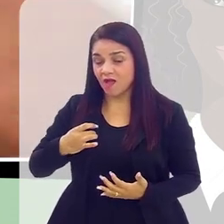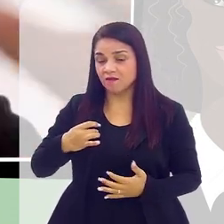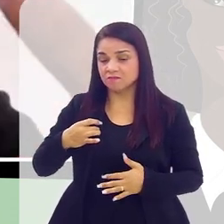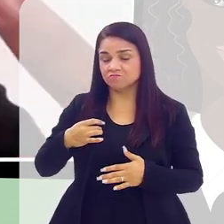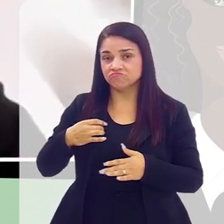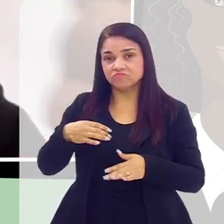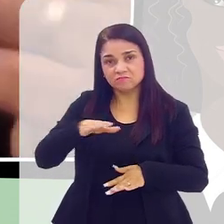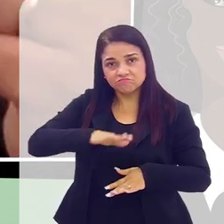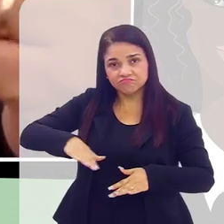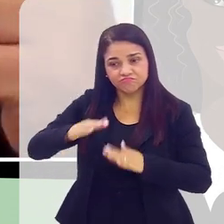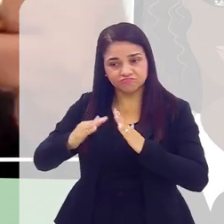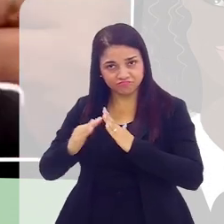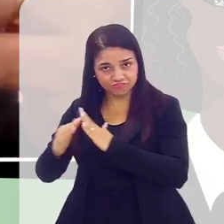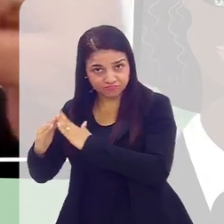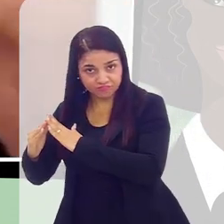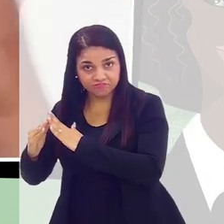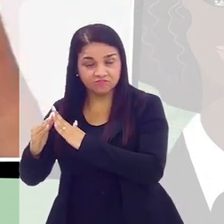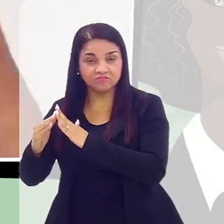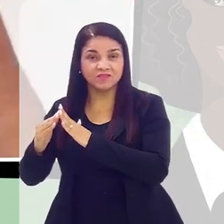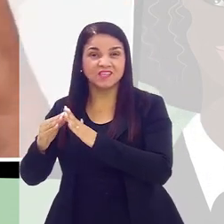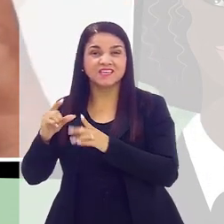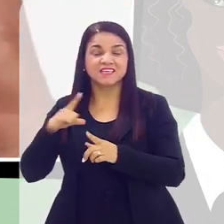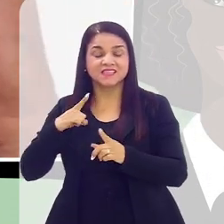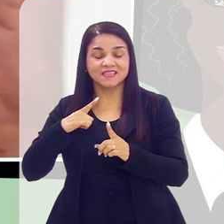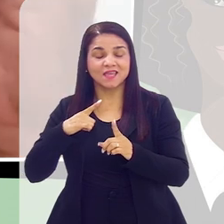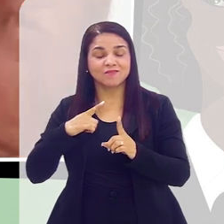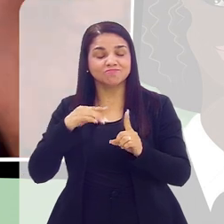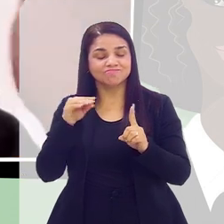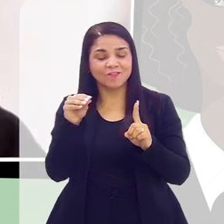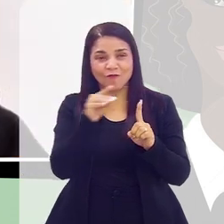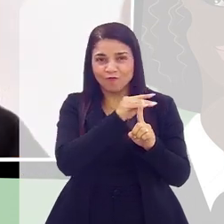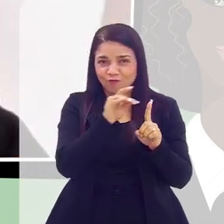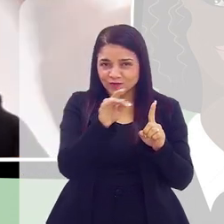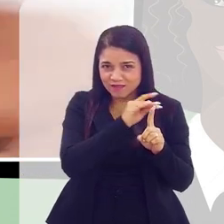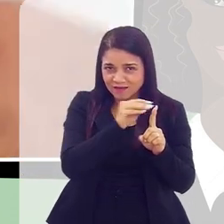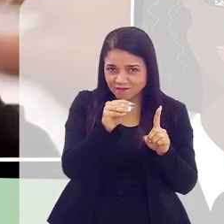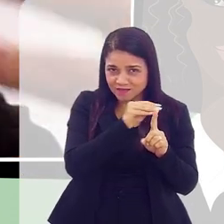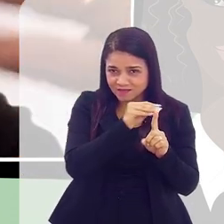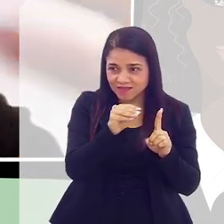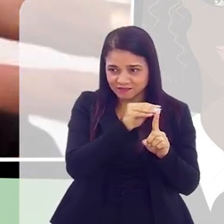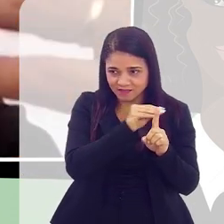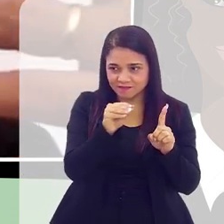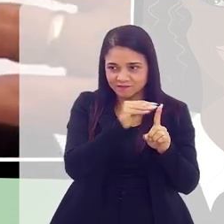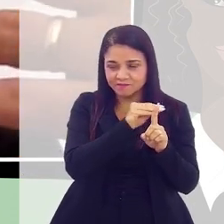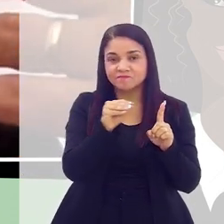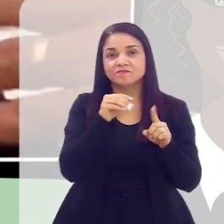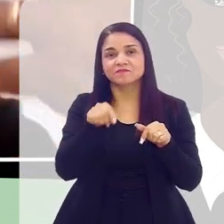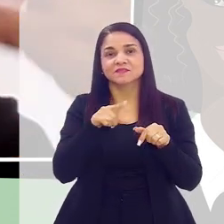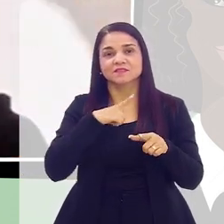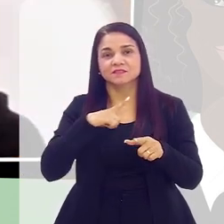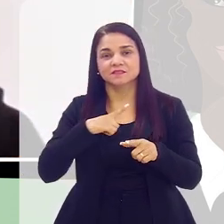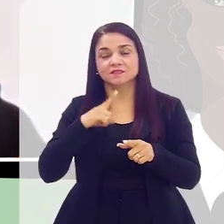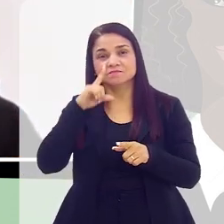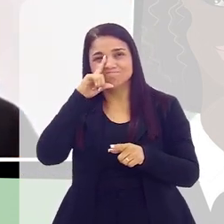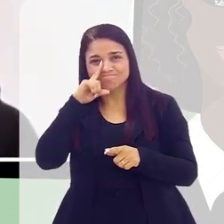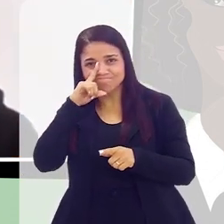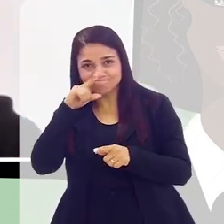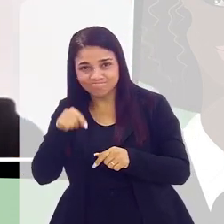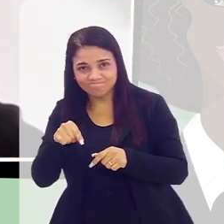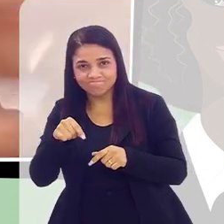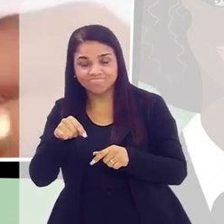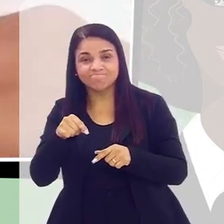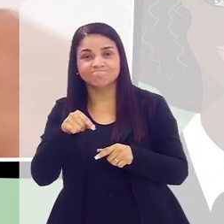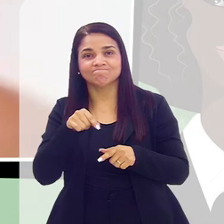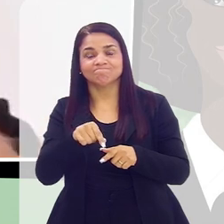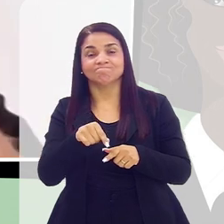de quem vive ali e tem um certo grau de vulneração, ou seja, pessoa em não é em risco de alguma coisa,